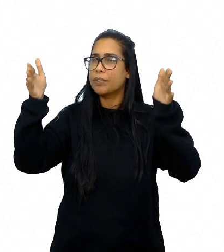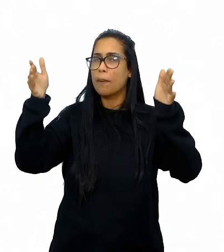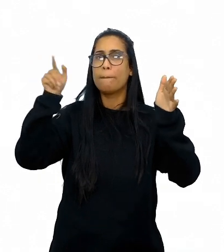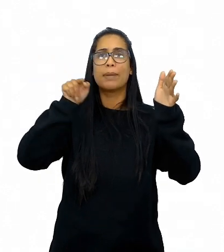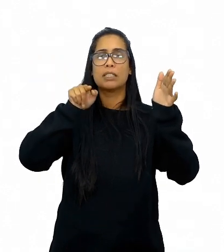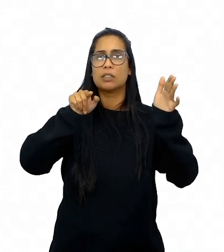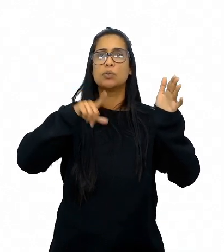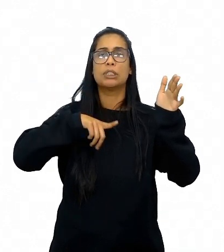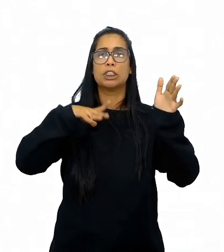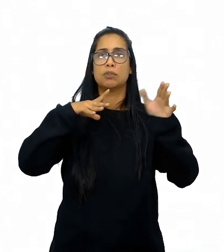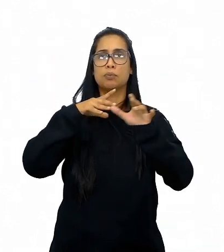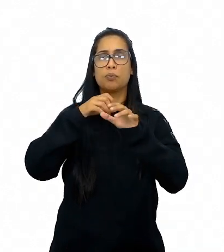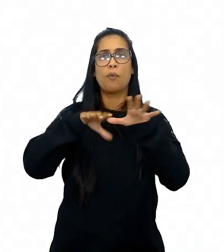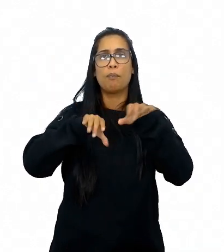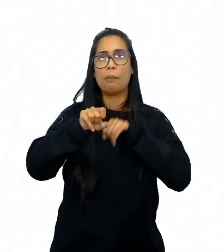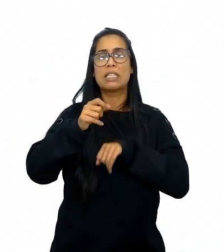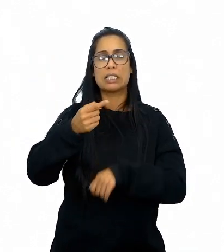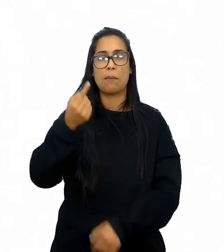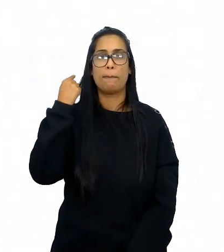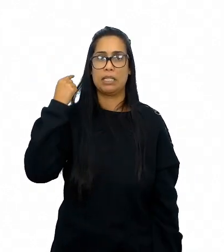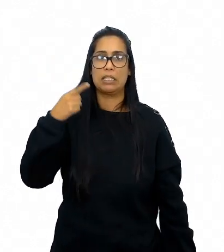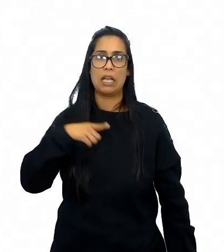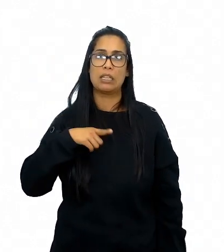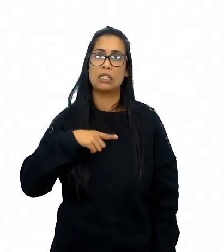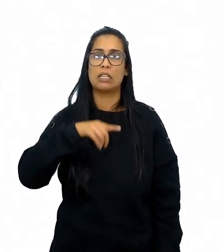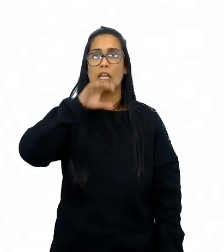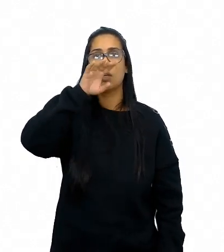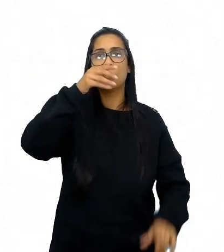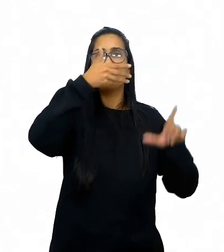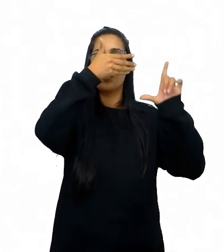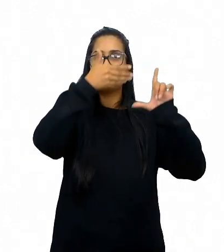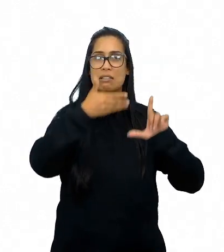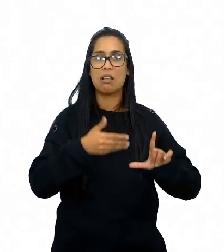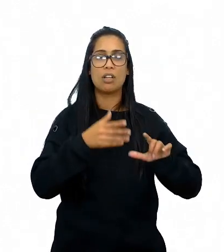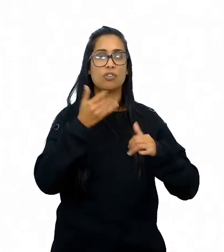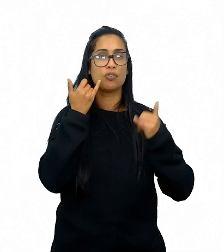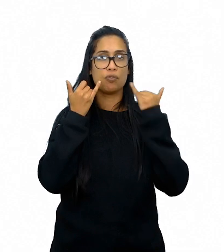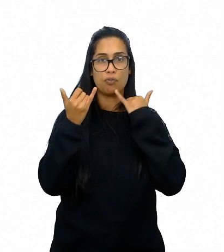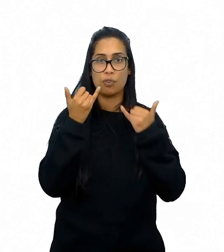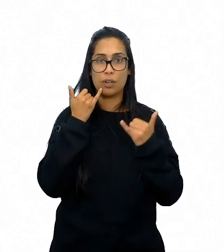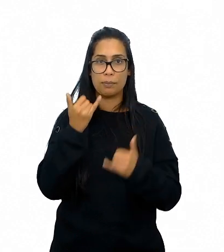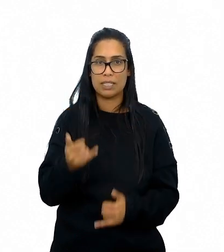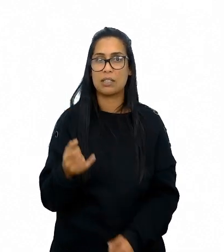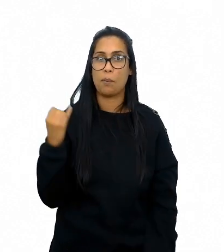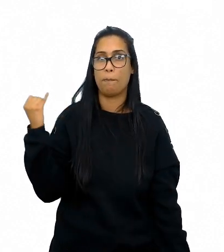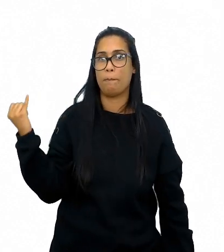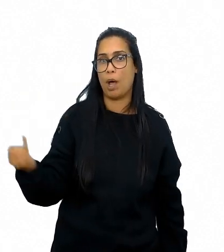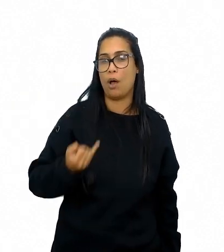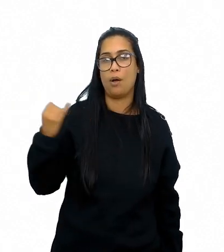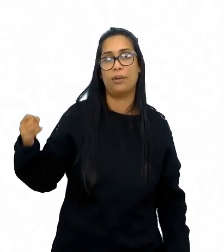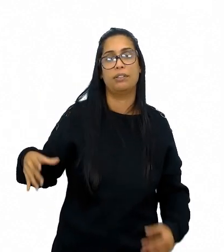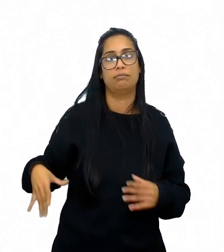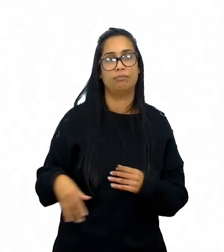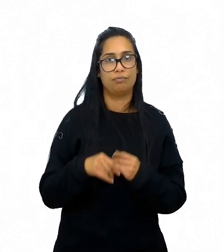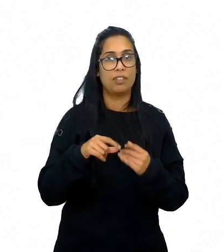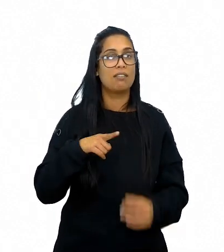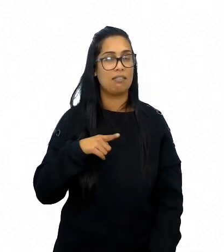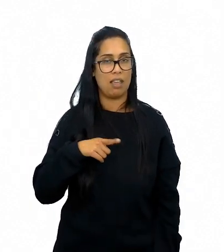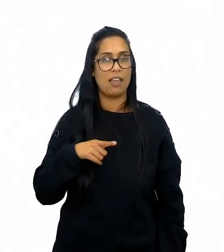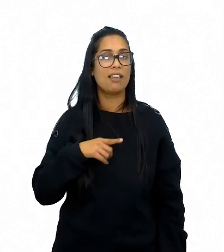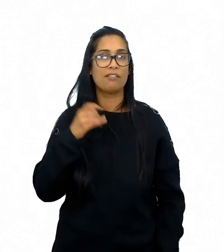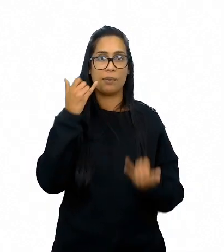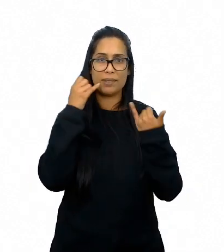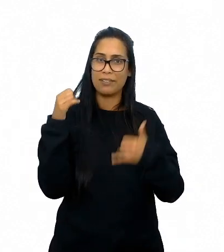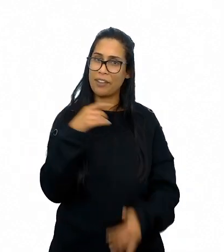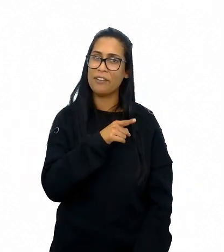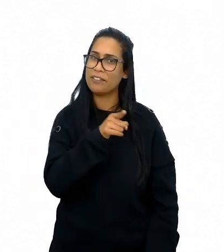perceber que esse slide ele possui algumas informações extras aí, umas novas informações